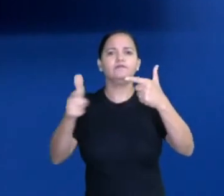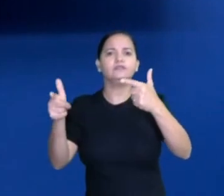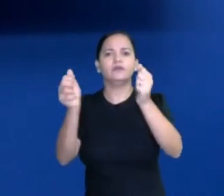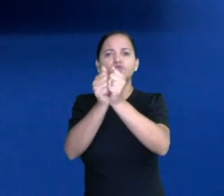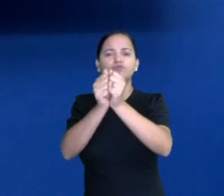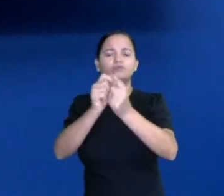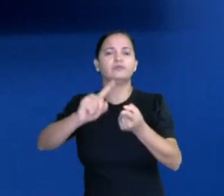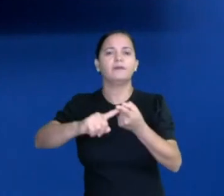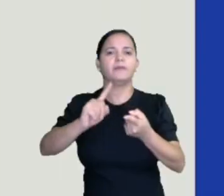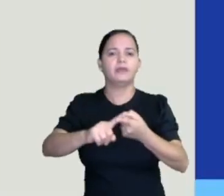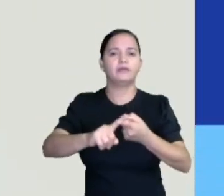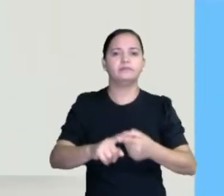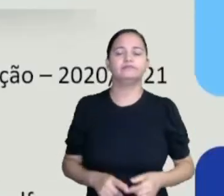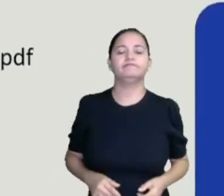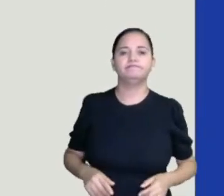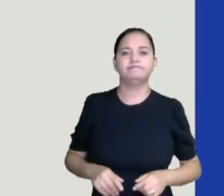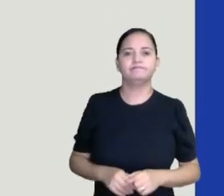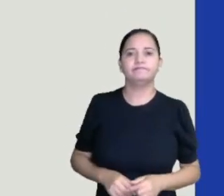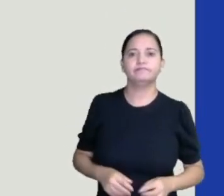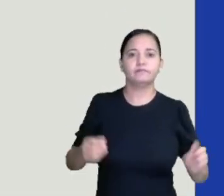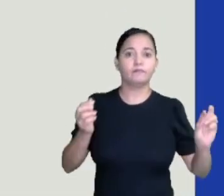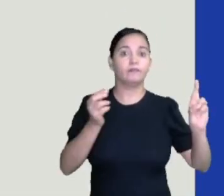Então, nossas